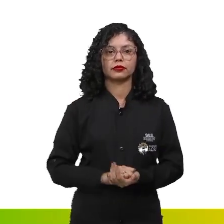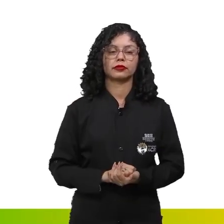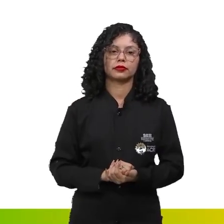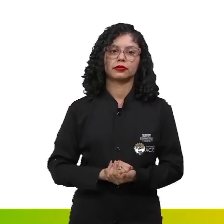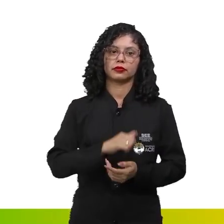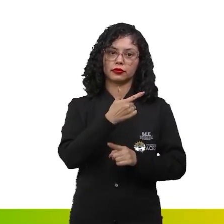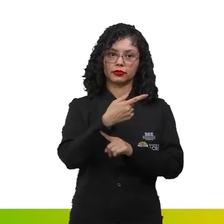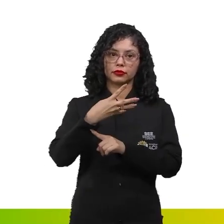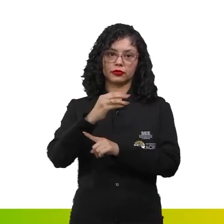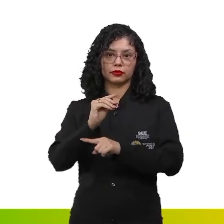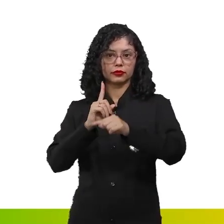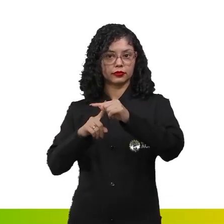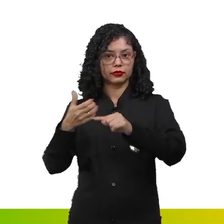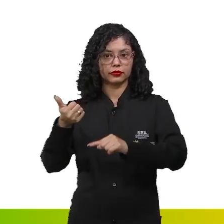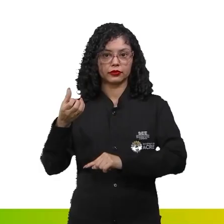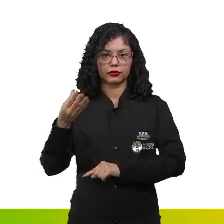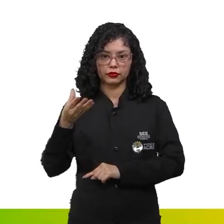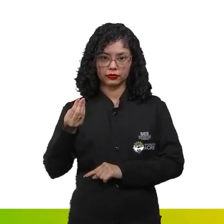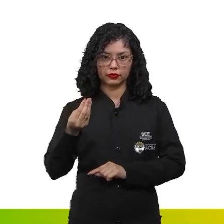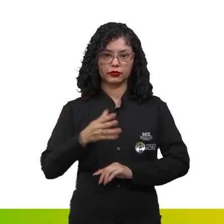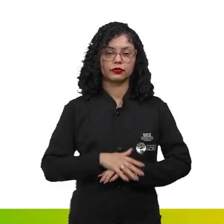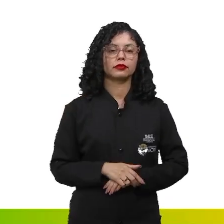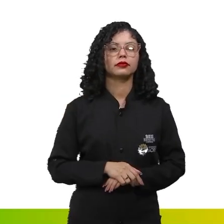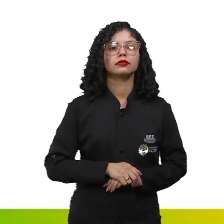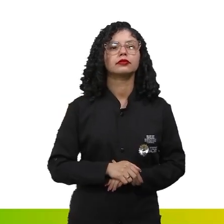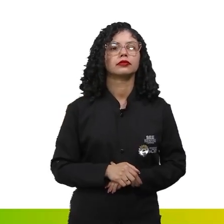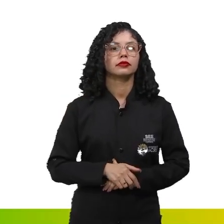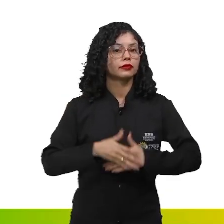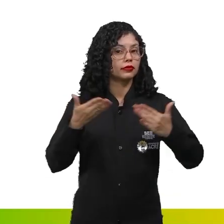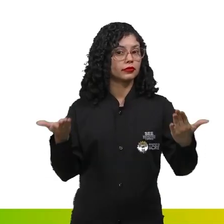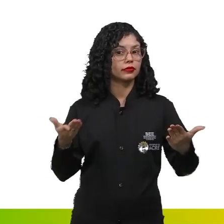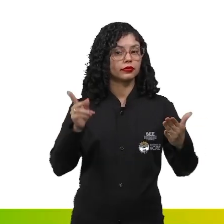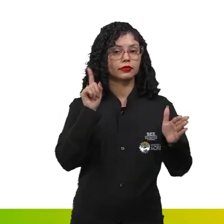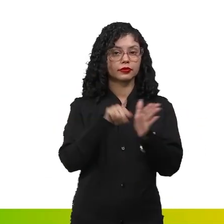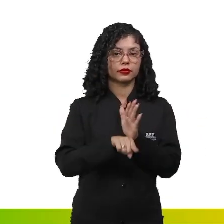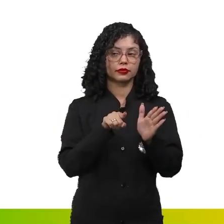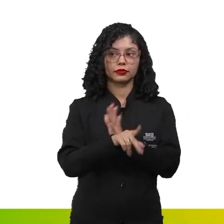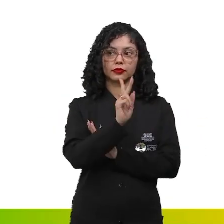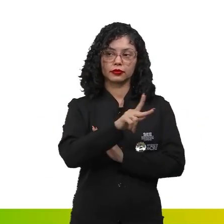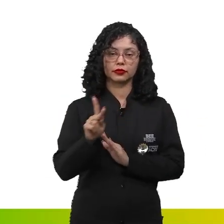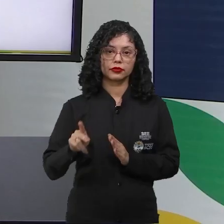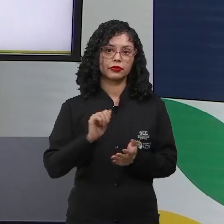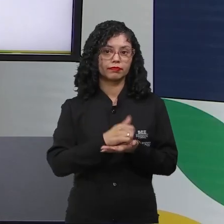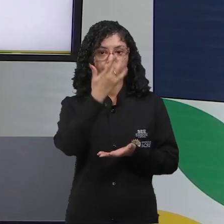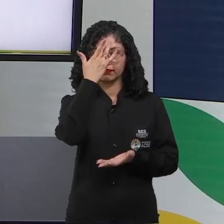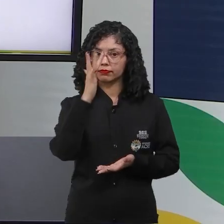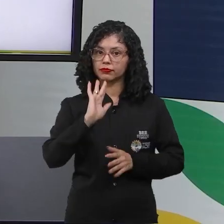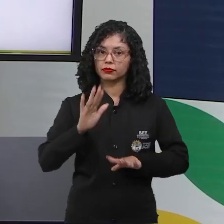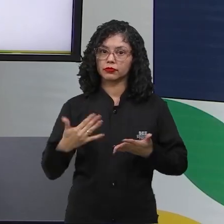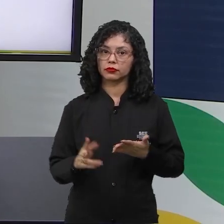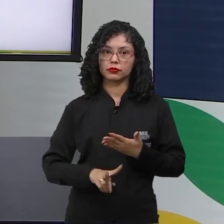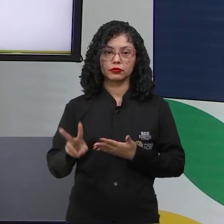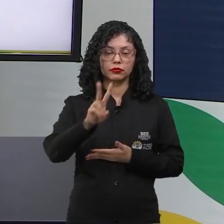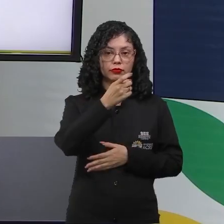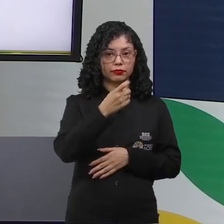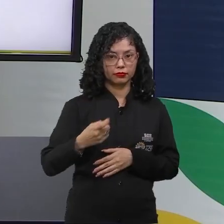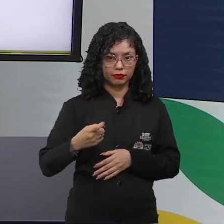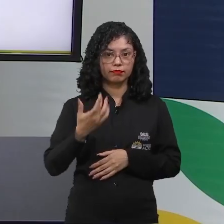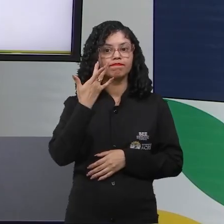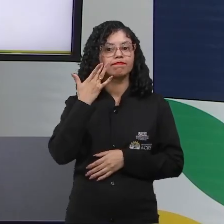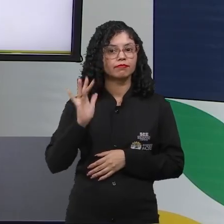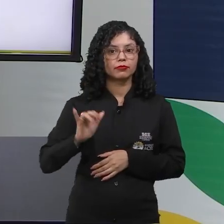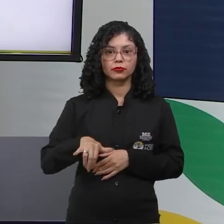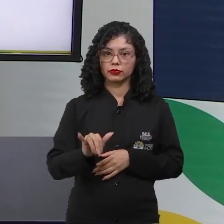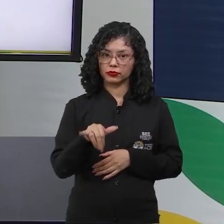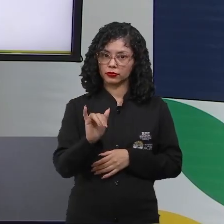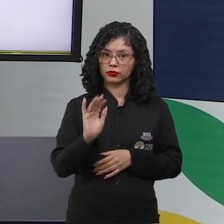y, 240 mais 160. E aí fica a pergunta: professor, eu não sei qual é o valor de x, eu não sei